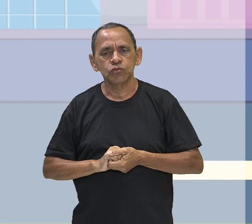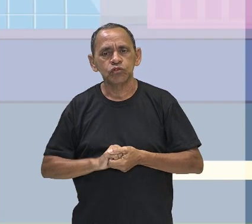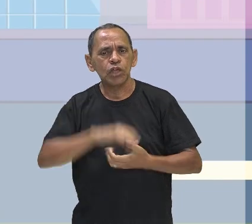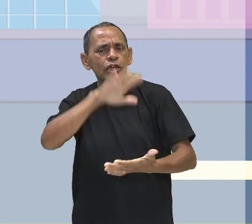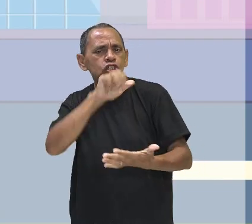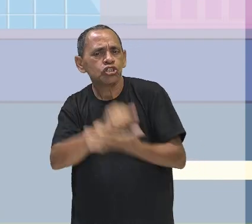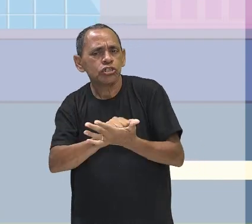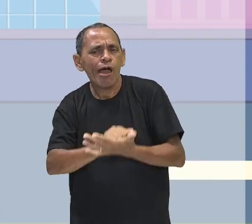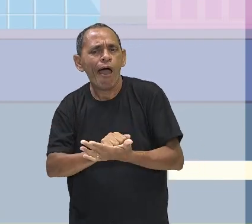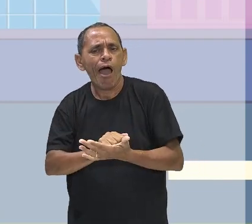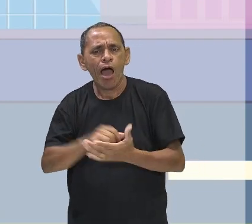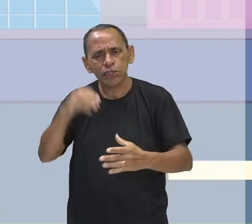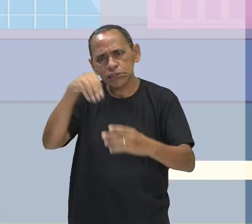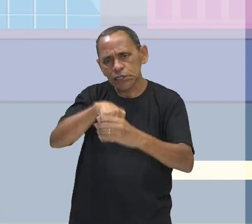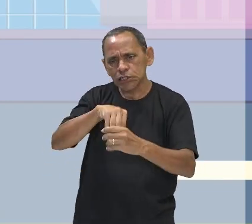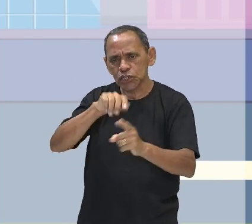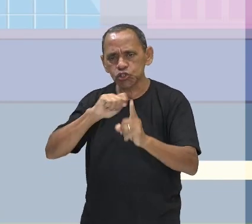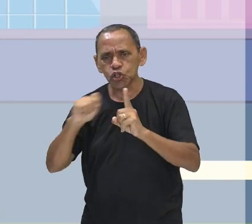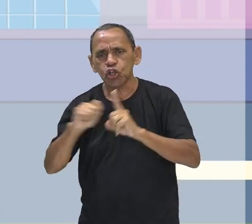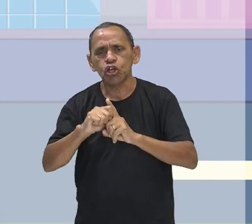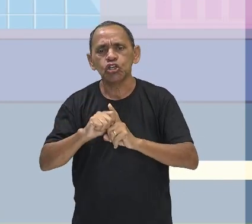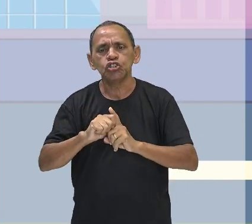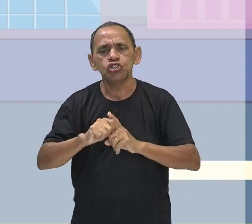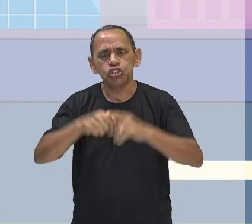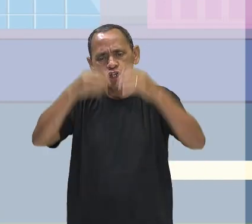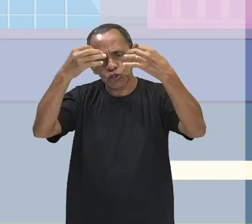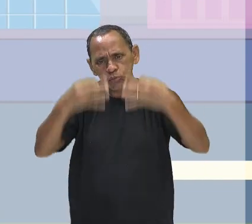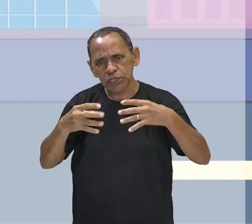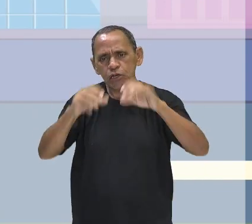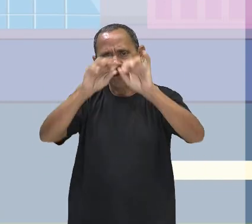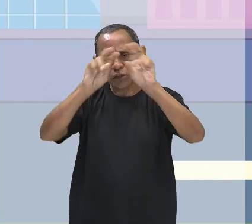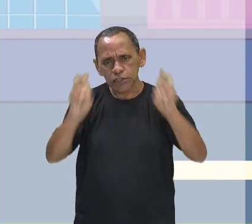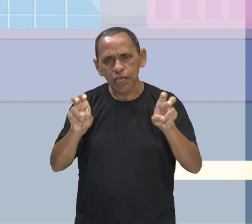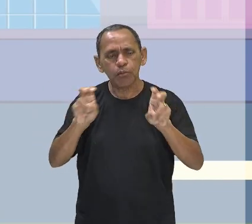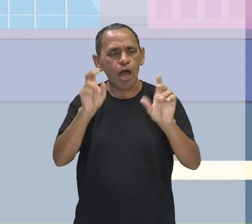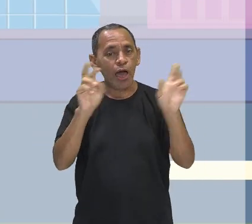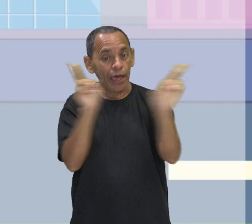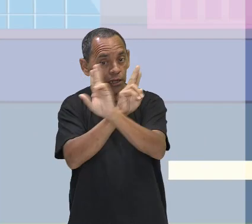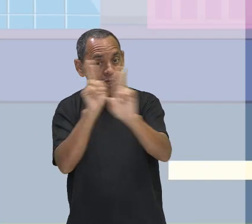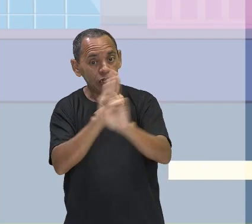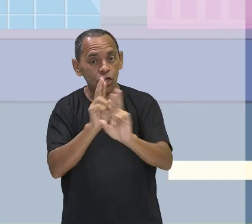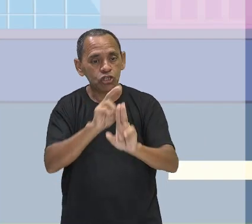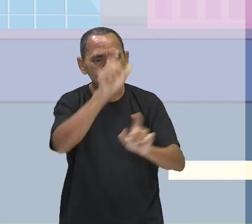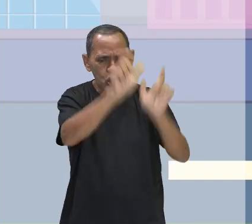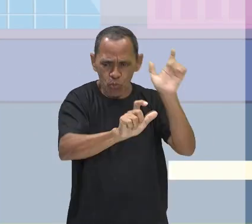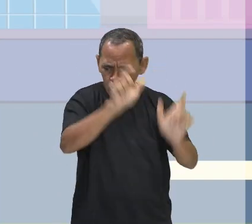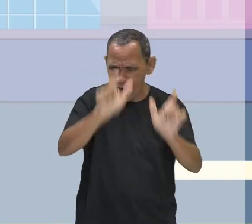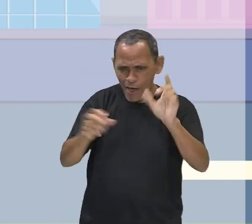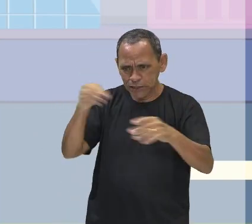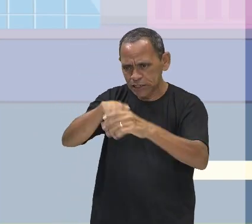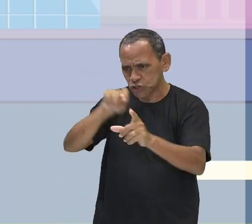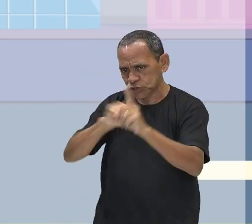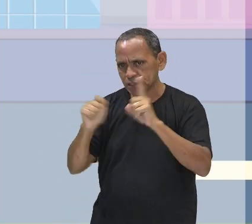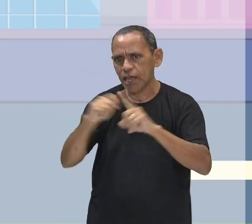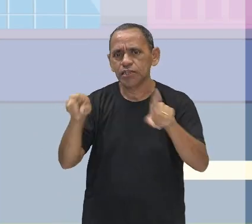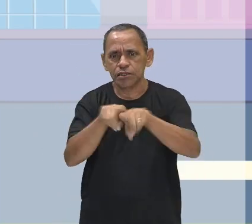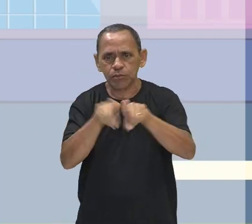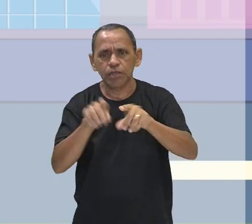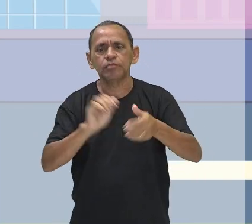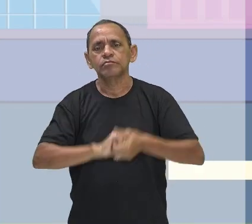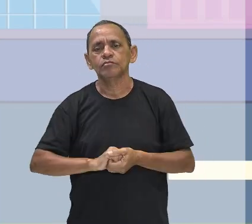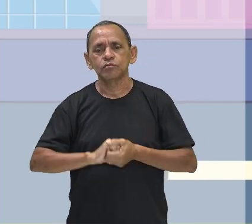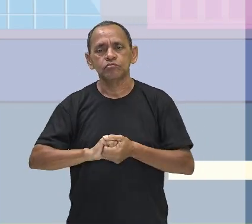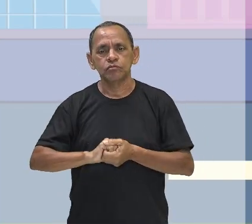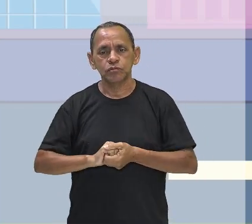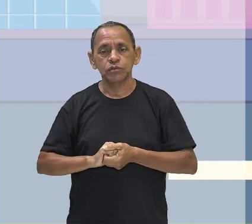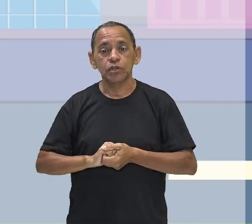sociologia trata principalmente das relações dos indivíduos em sociedade. É claro que ela tem